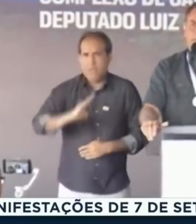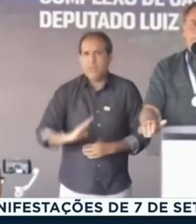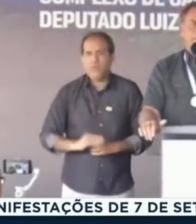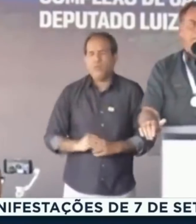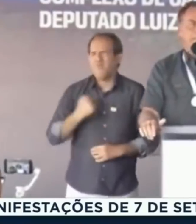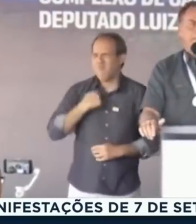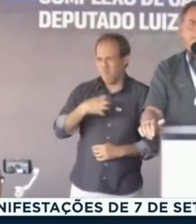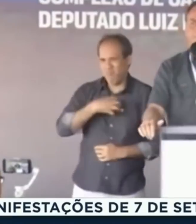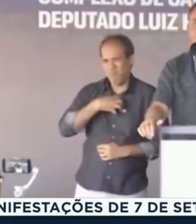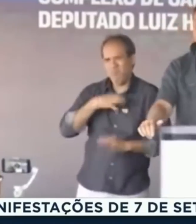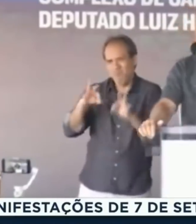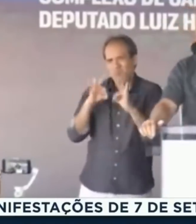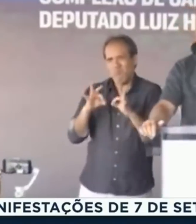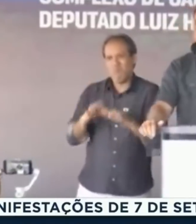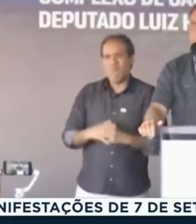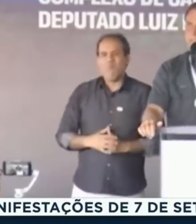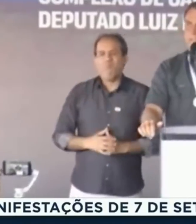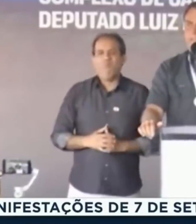tenho certeza,